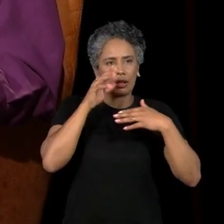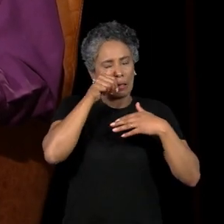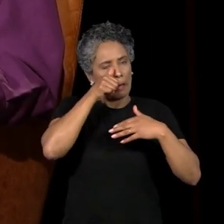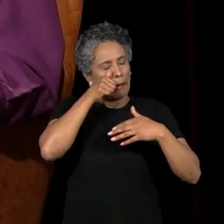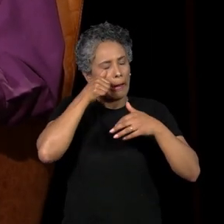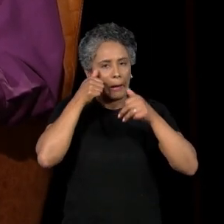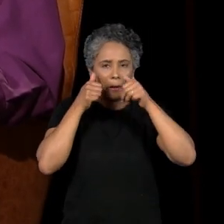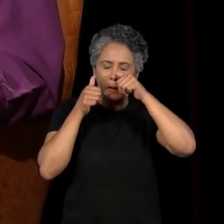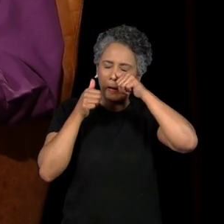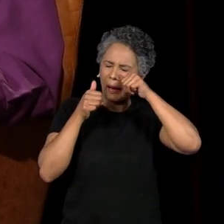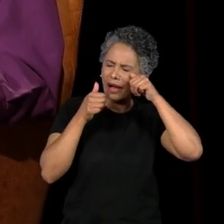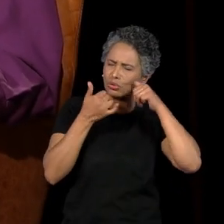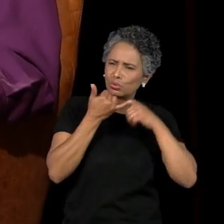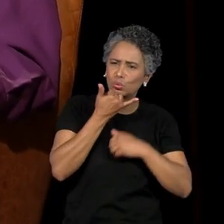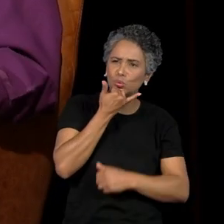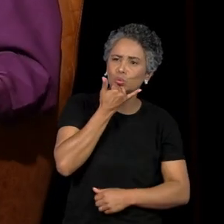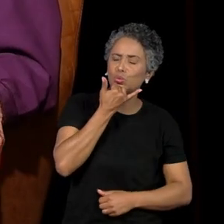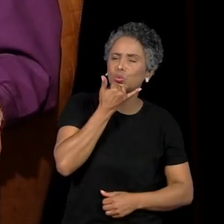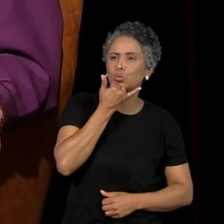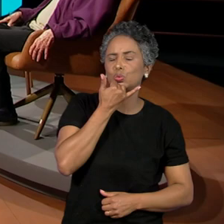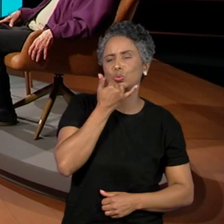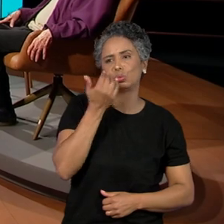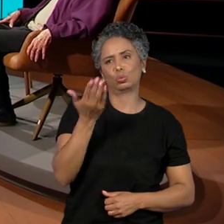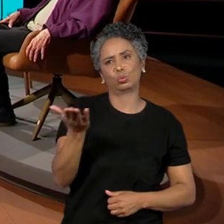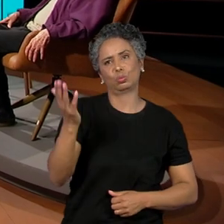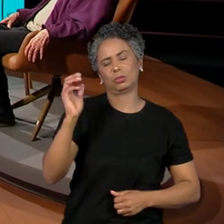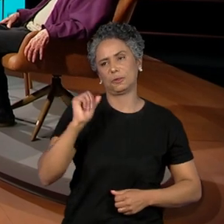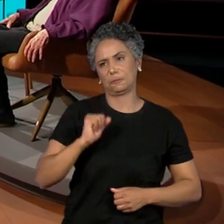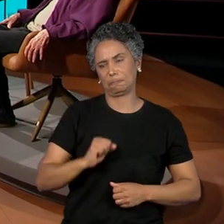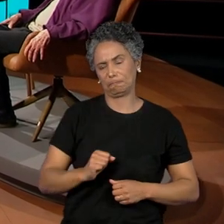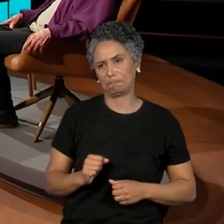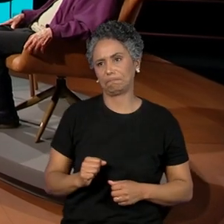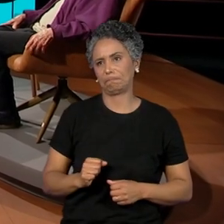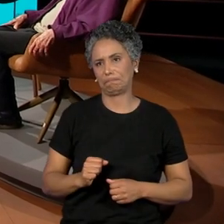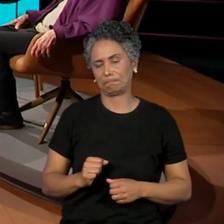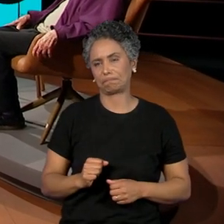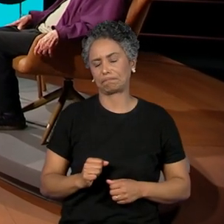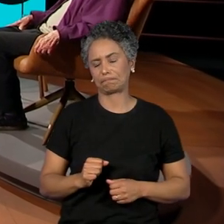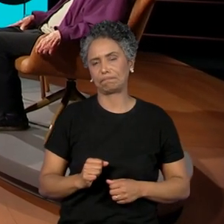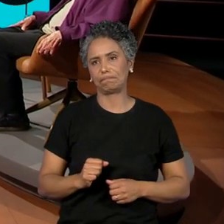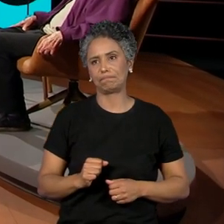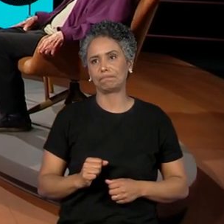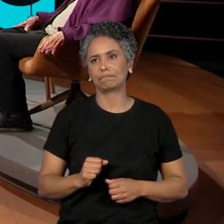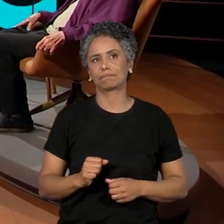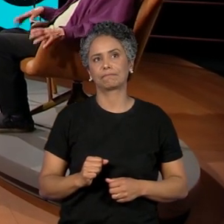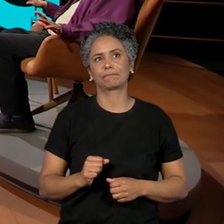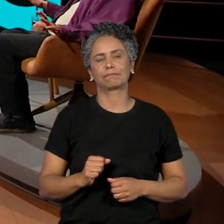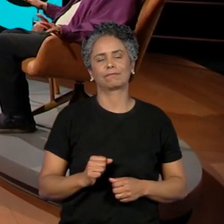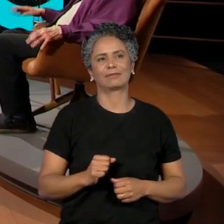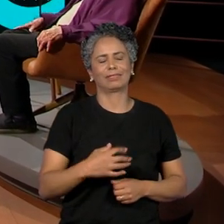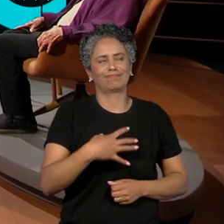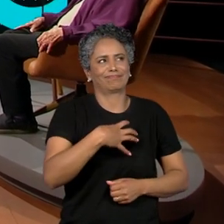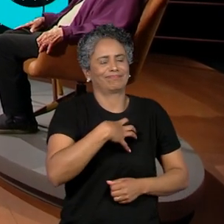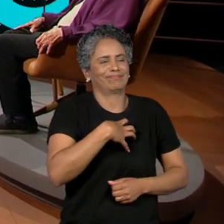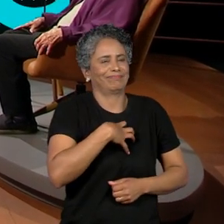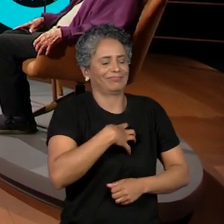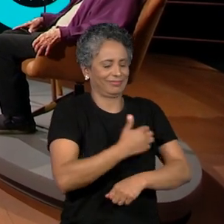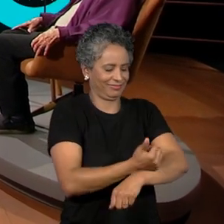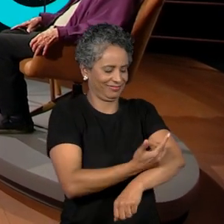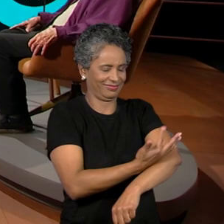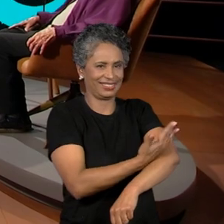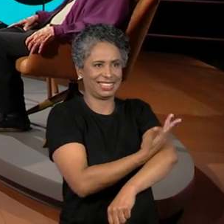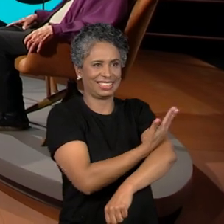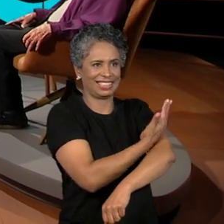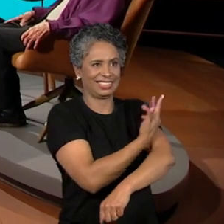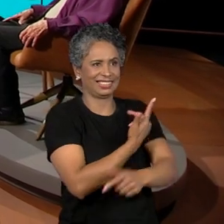meus respeitos, desculpa. É muita emoção. Mas a gente também está